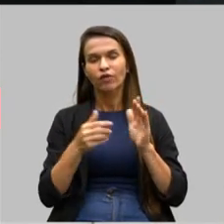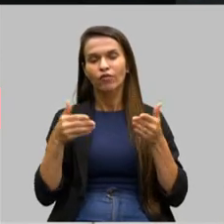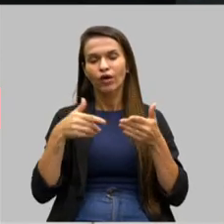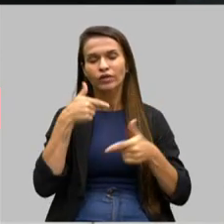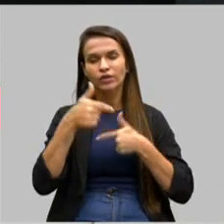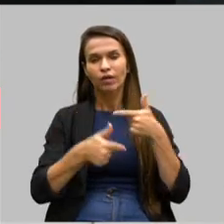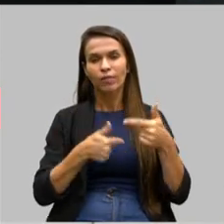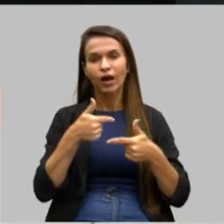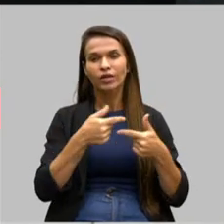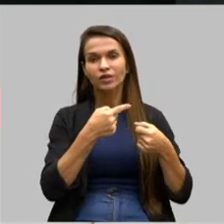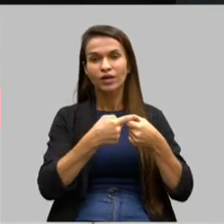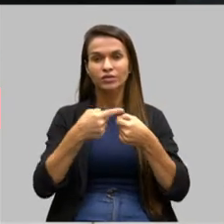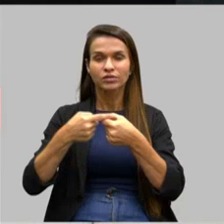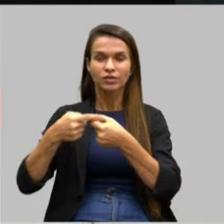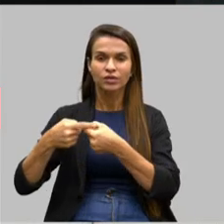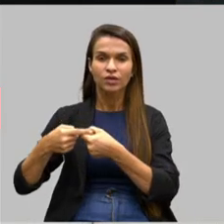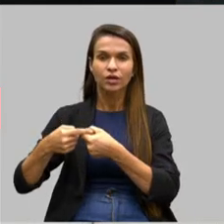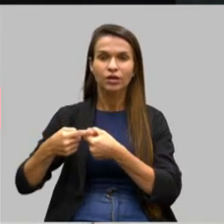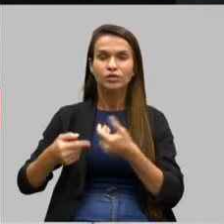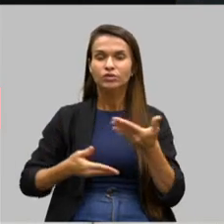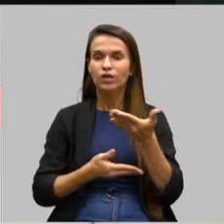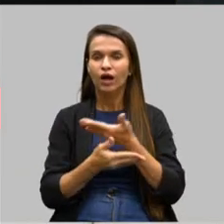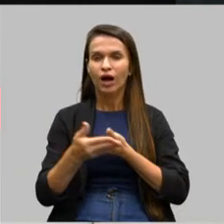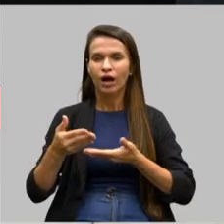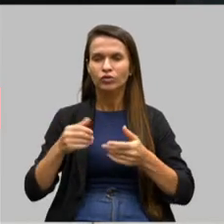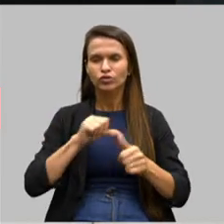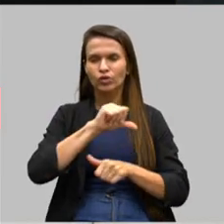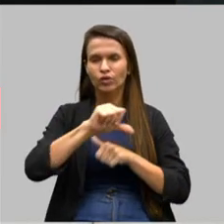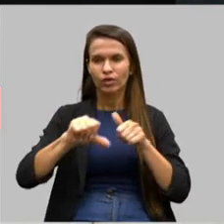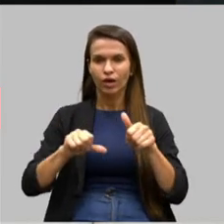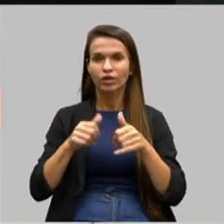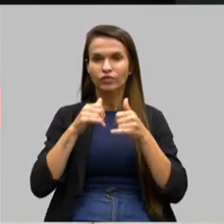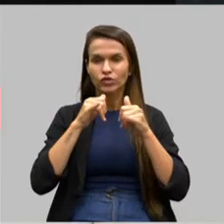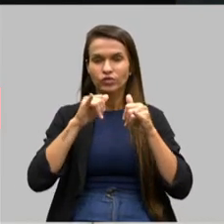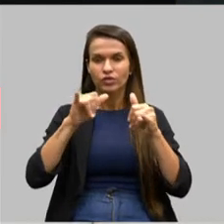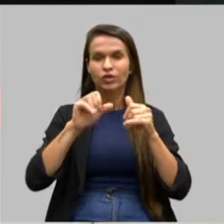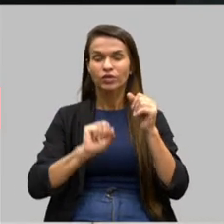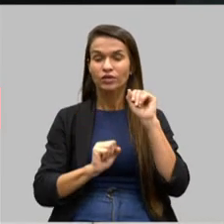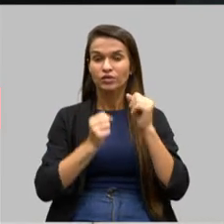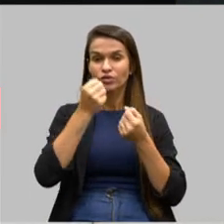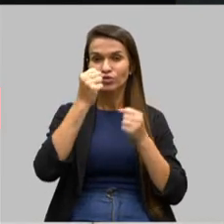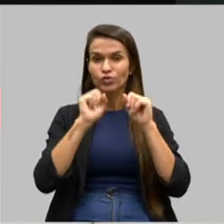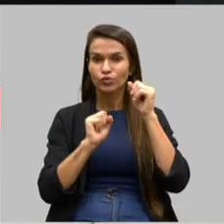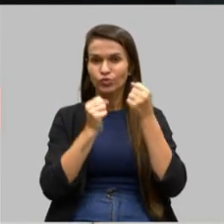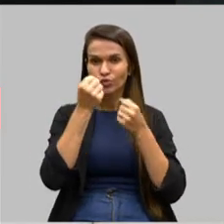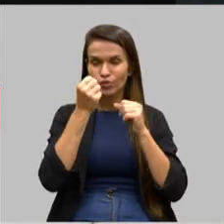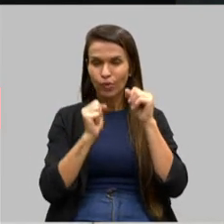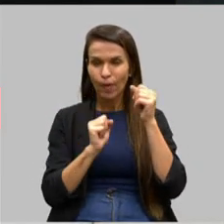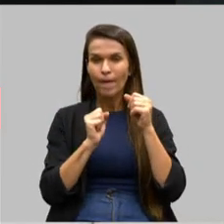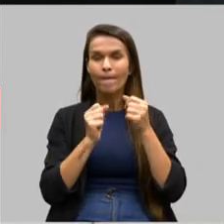cidades, trocar a fonte de energia das indústrias por fontes limpas,